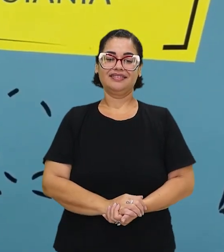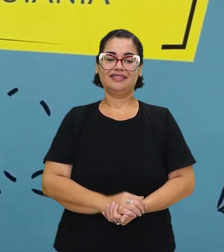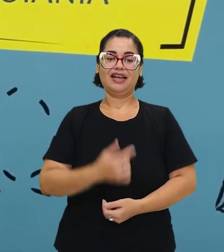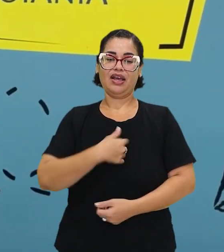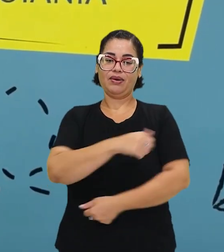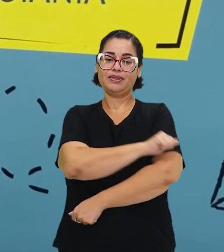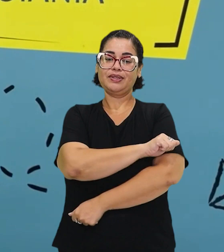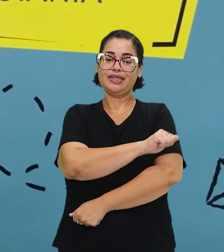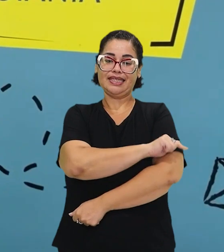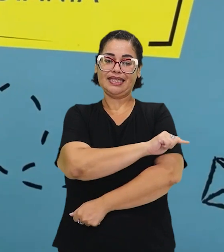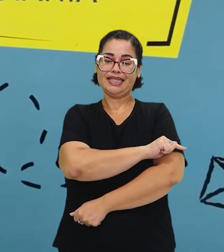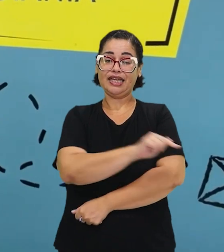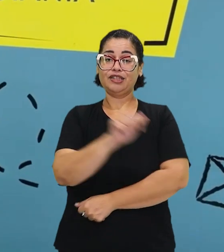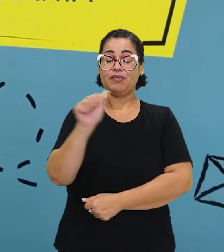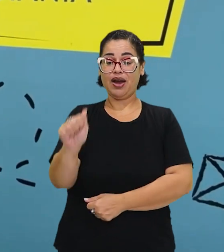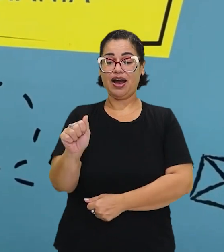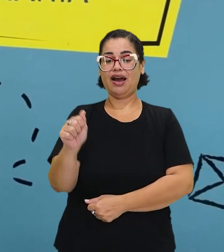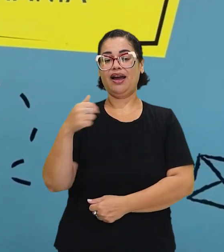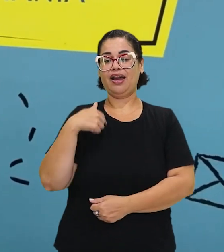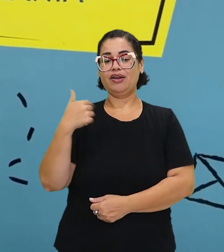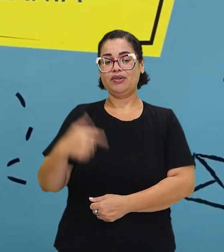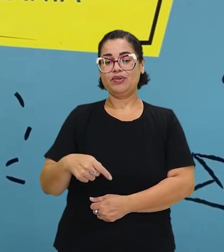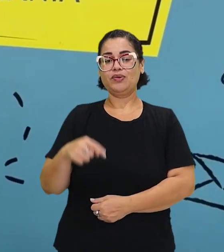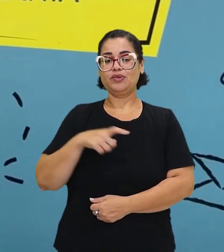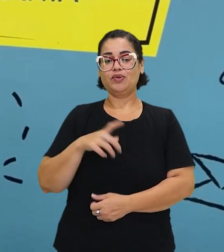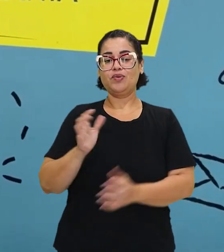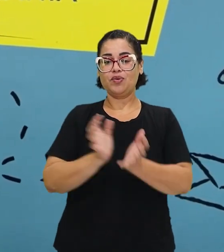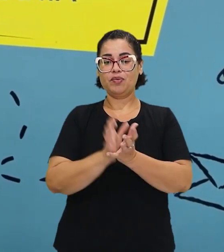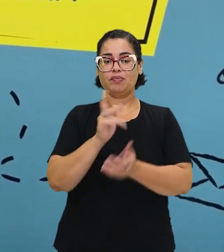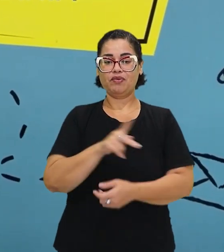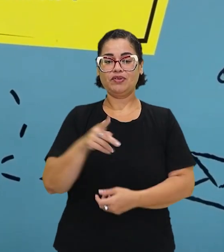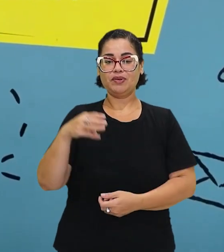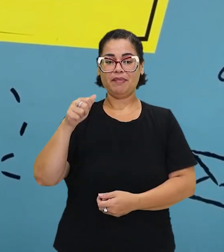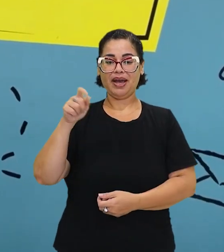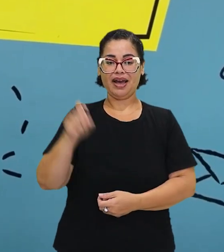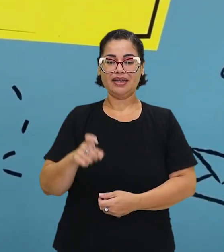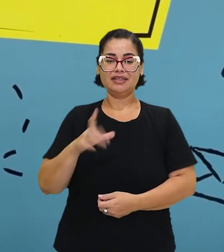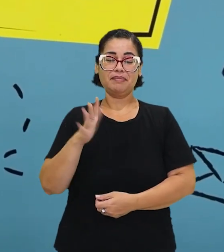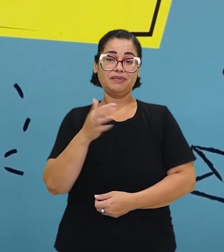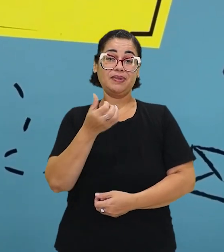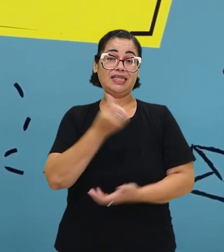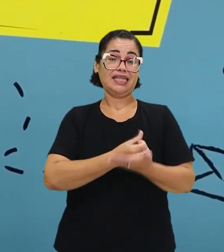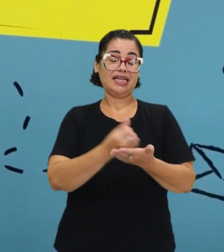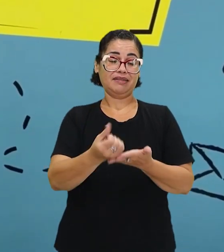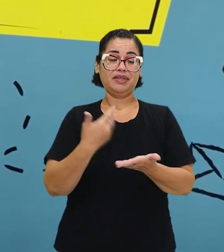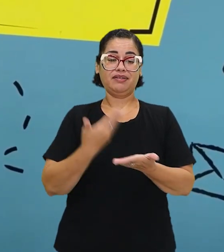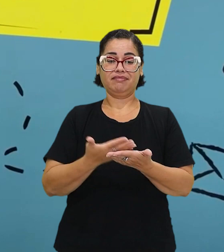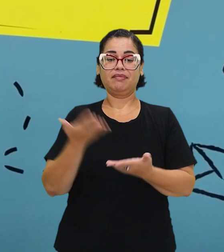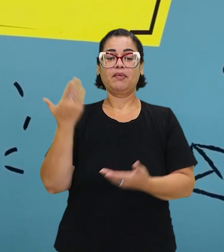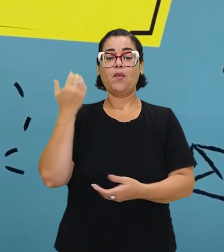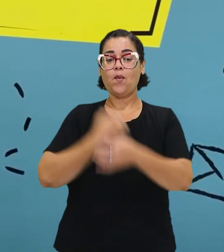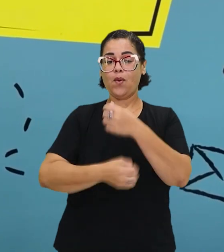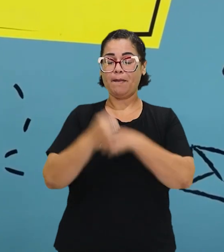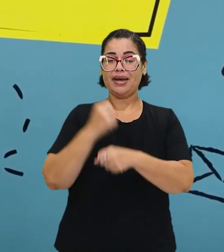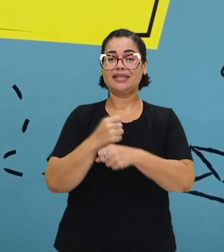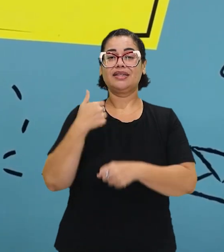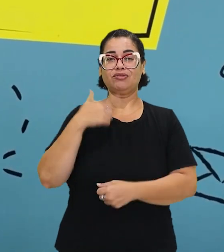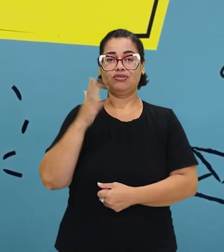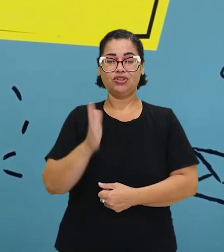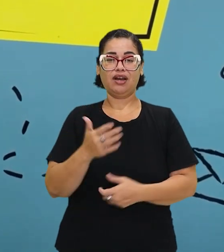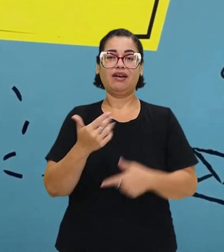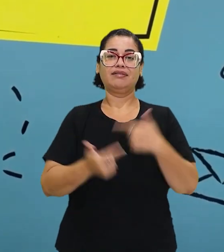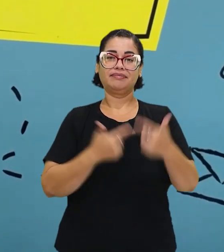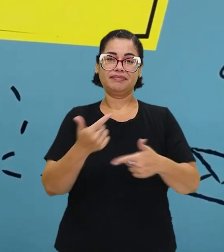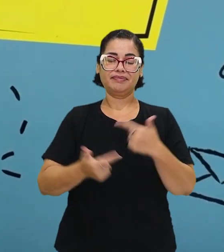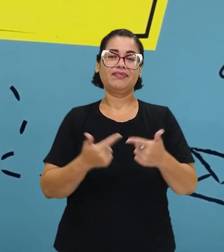A, eu sou da equipe da Altemac e eu estou aqui há mais ou menos uns 6 meses. Participei ano passado